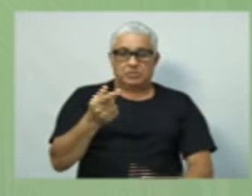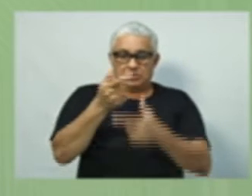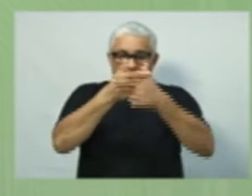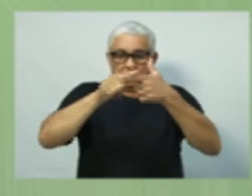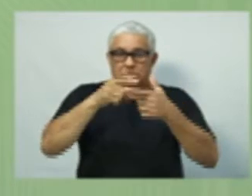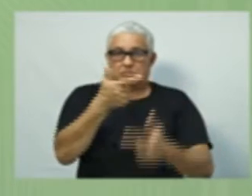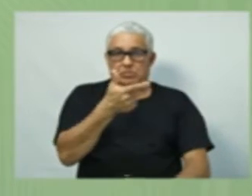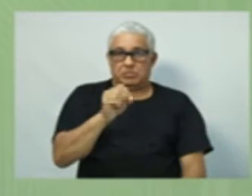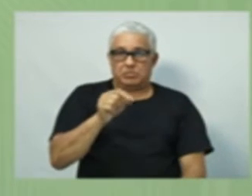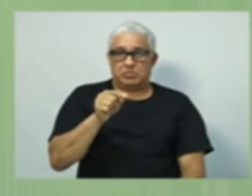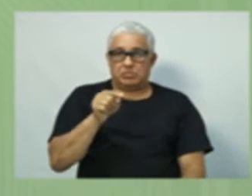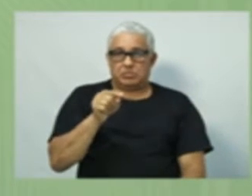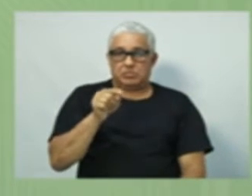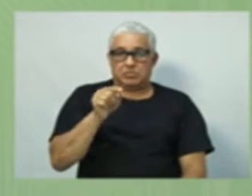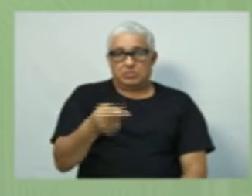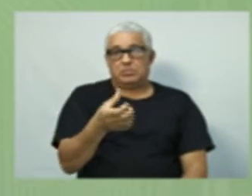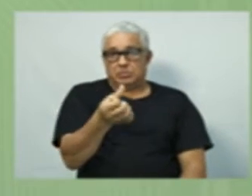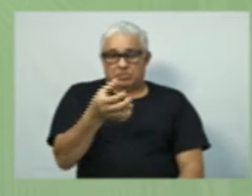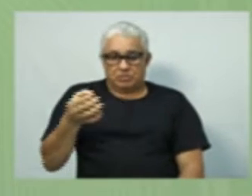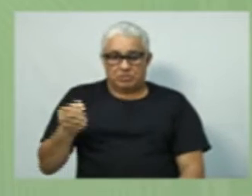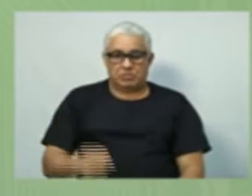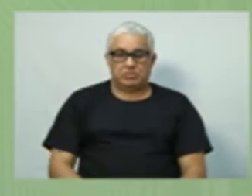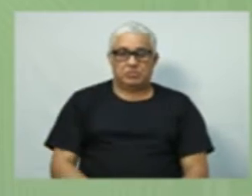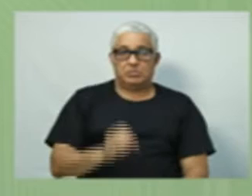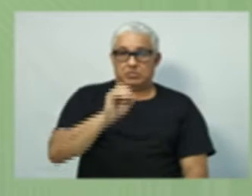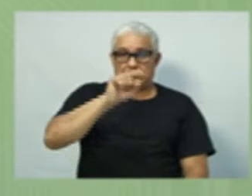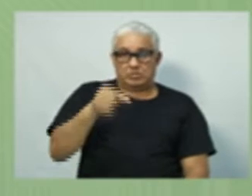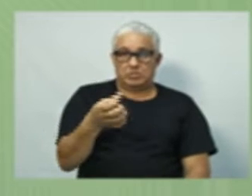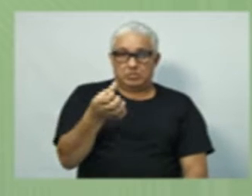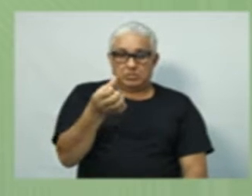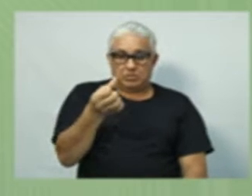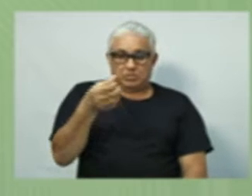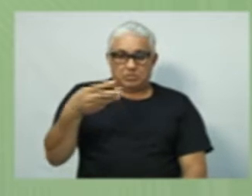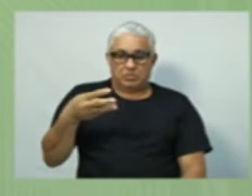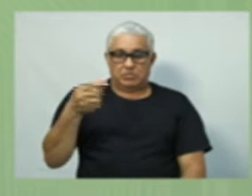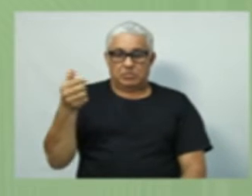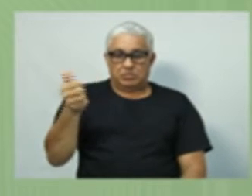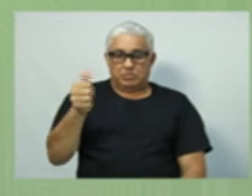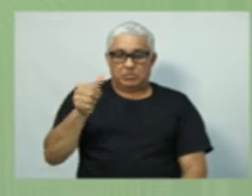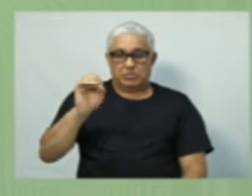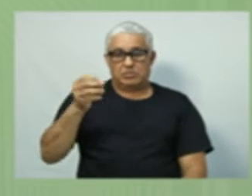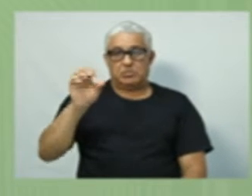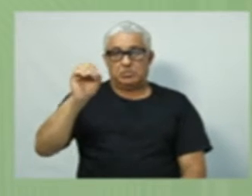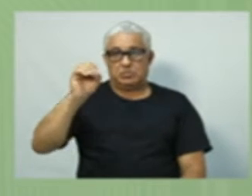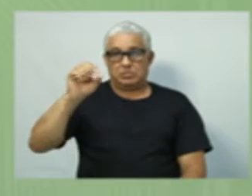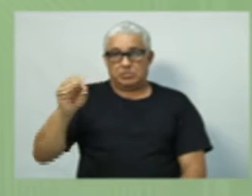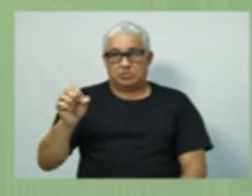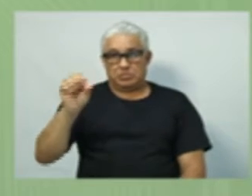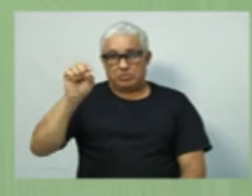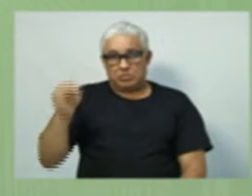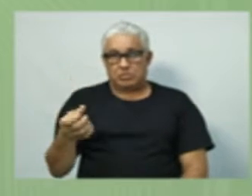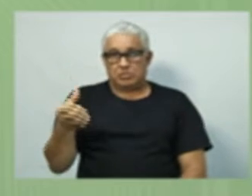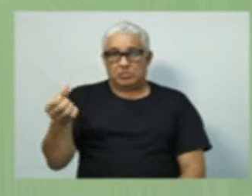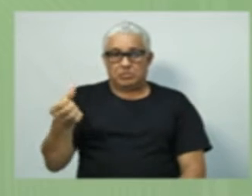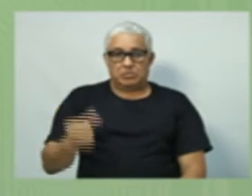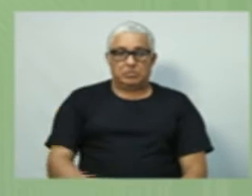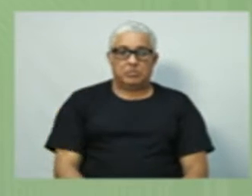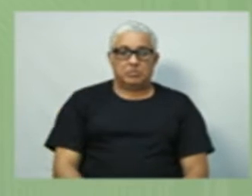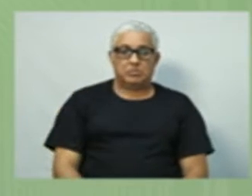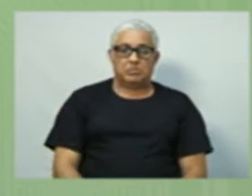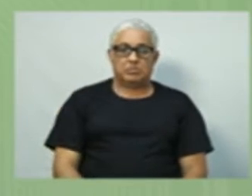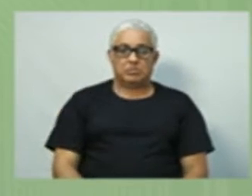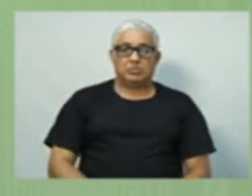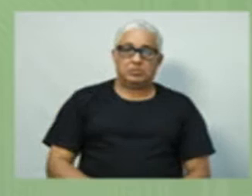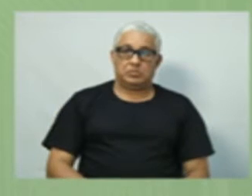3 11 ou 0,63 aqui seria é com mais é o